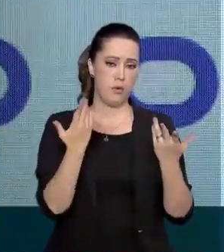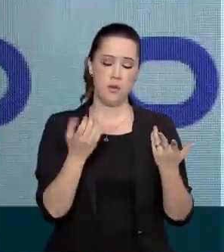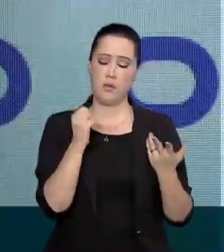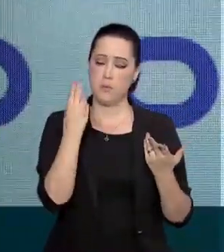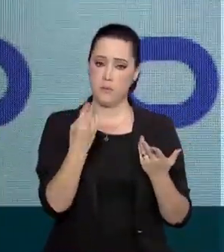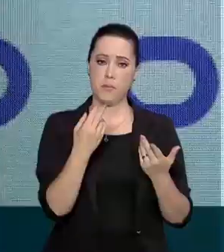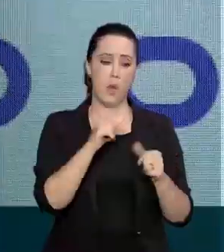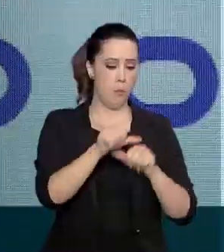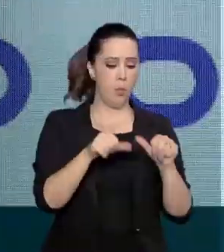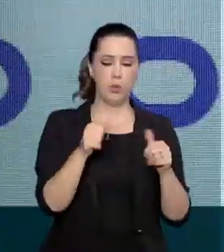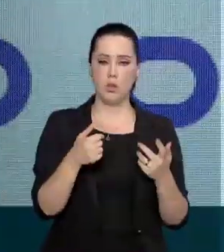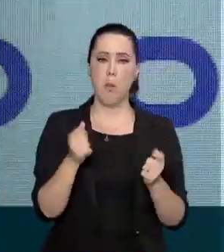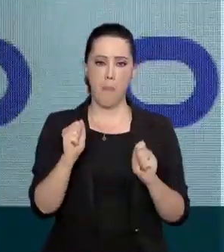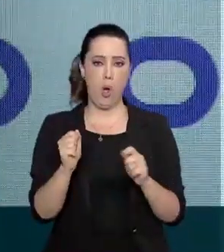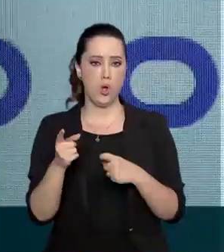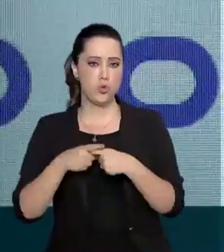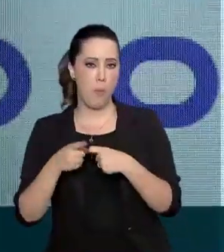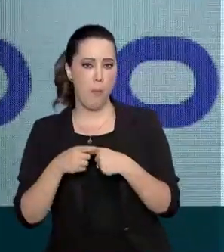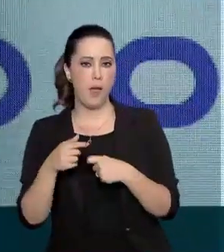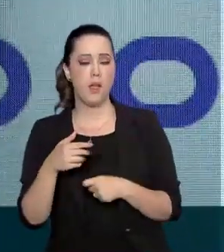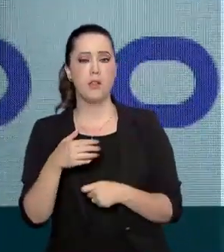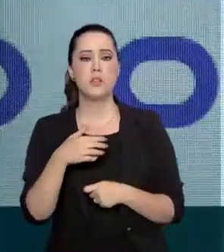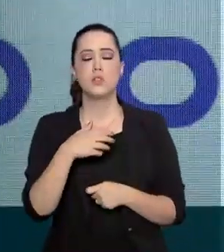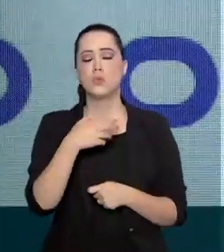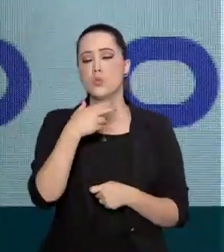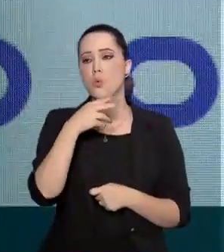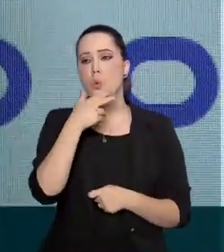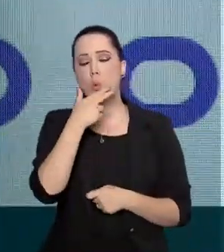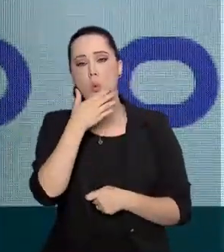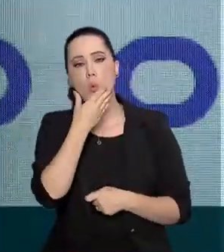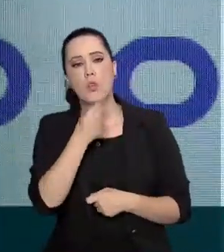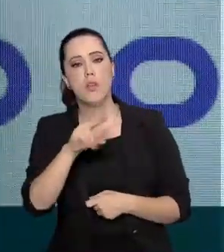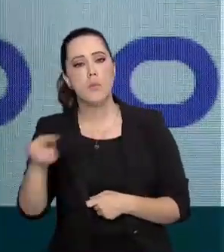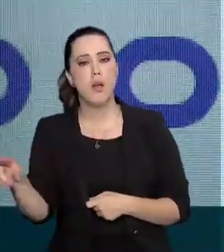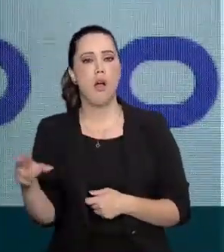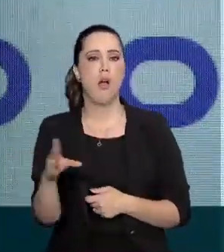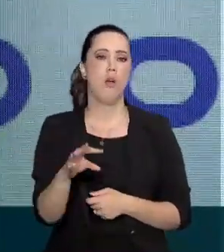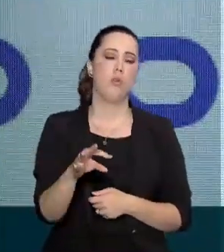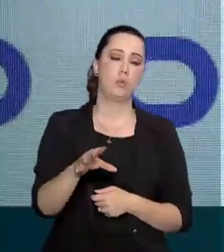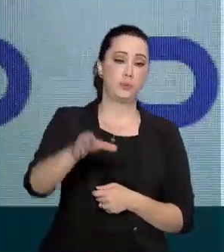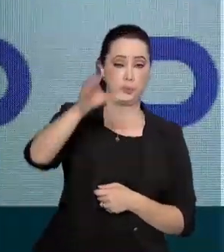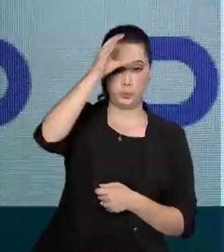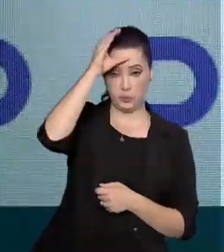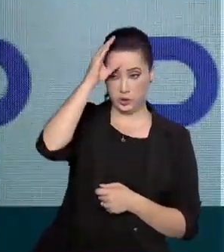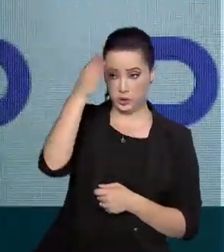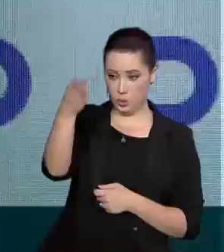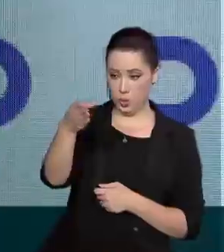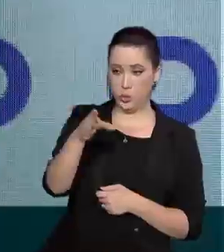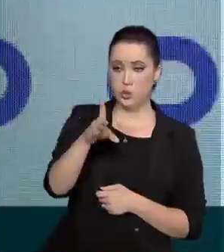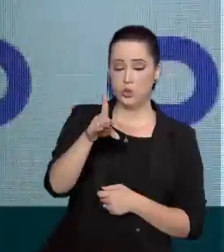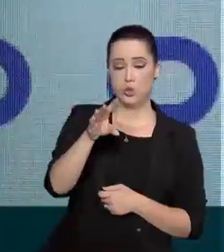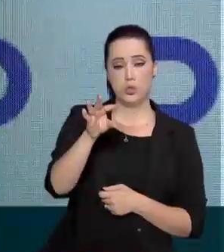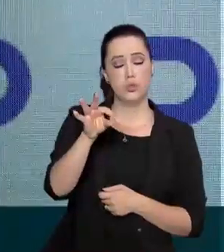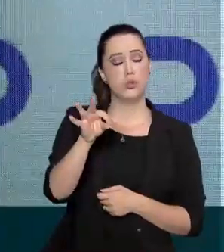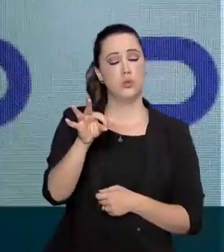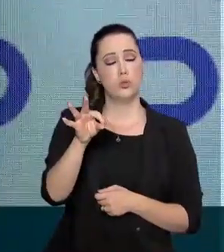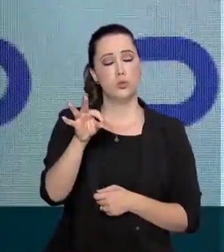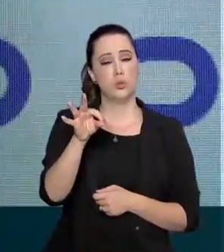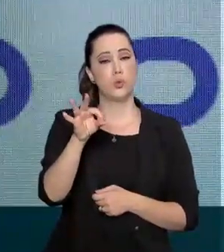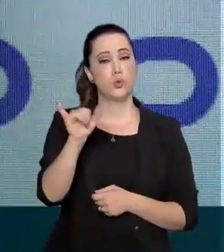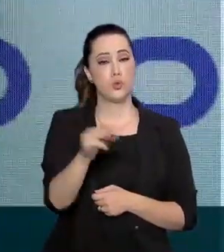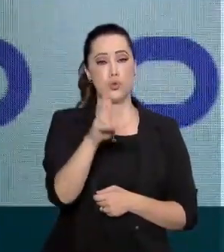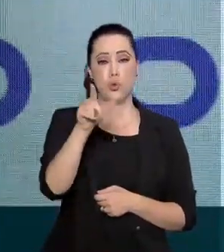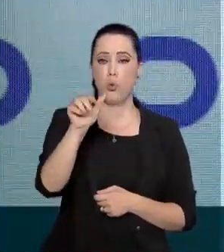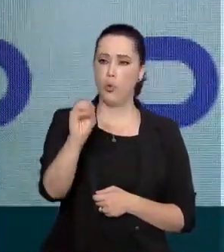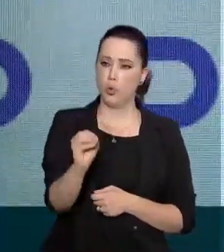irmão. O tio do Gil Diniz, deputado estadual que está aqui na minha frente, o carteiro reaça: